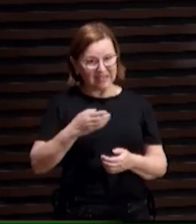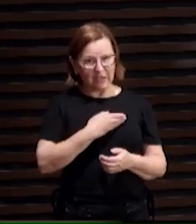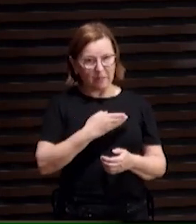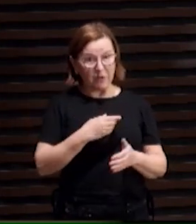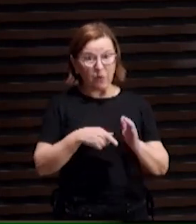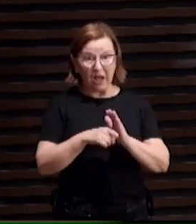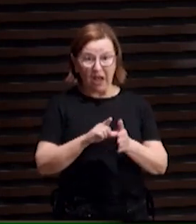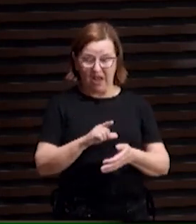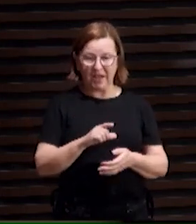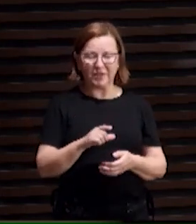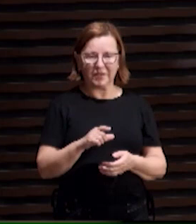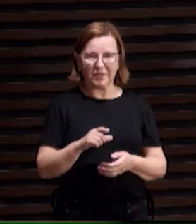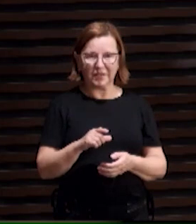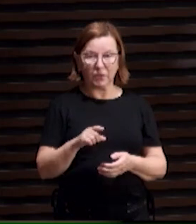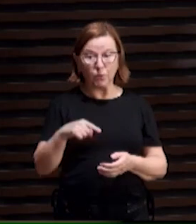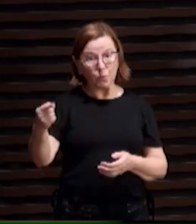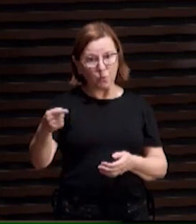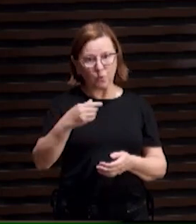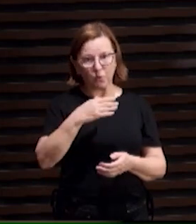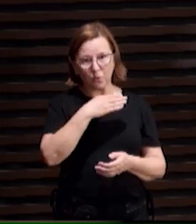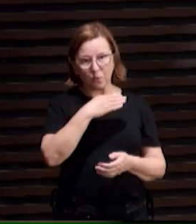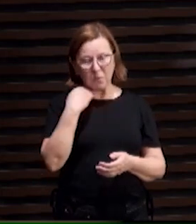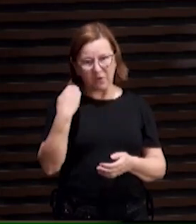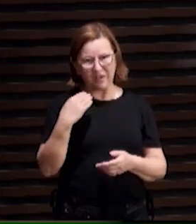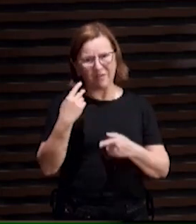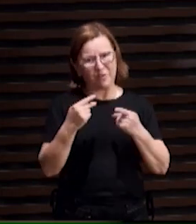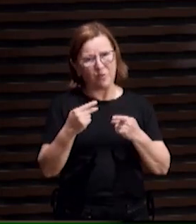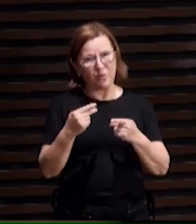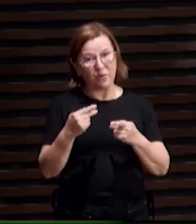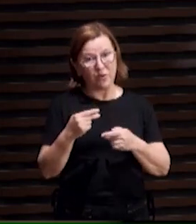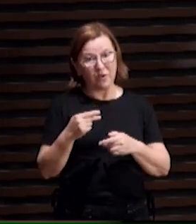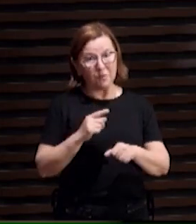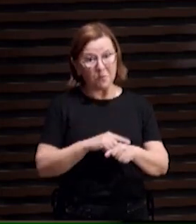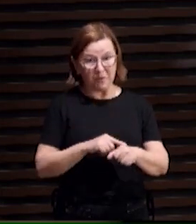disse: quando você voltar a Londres, você procura meu pai.